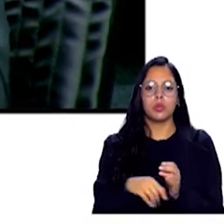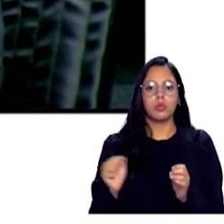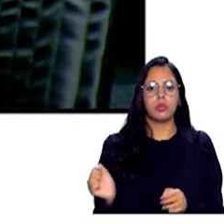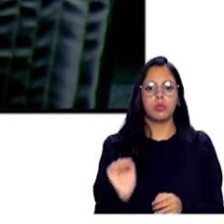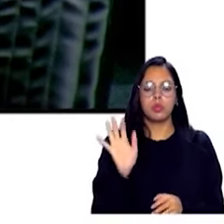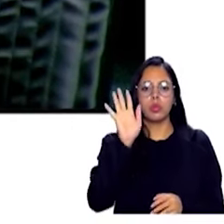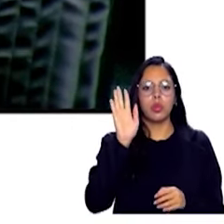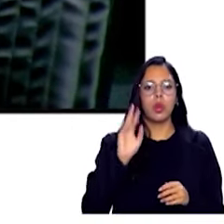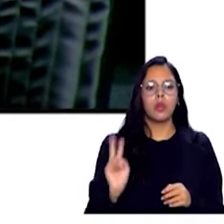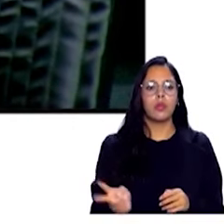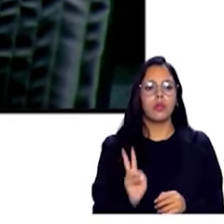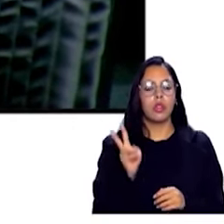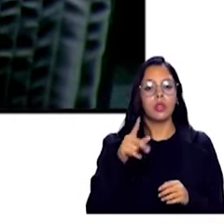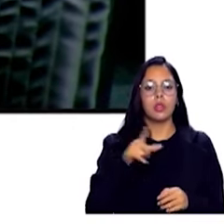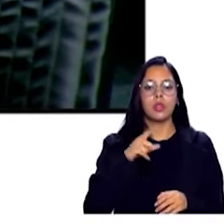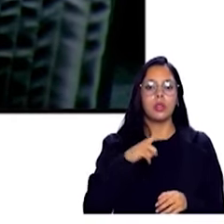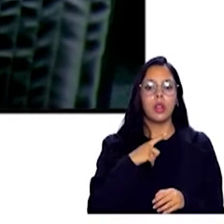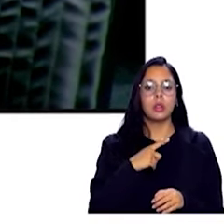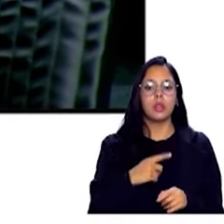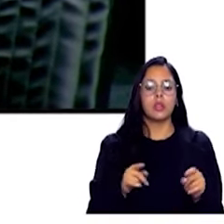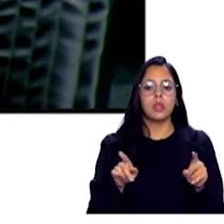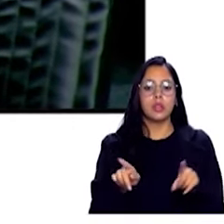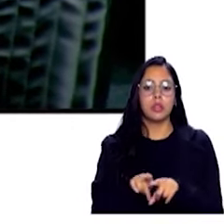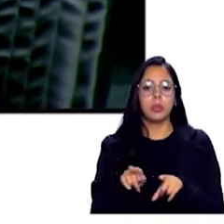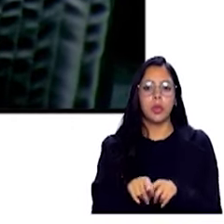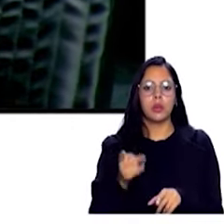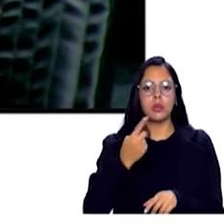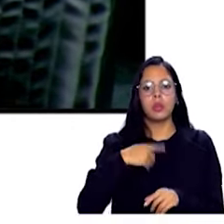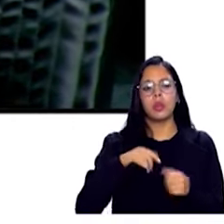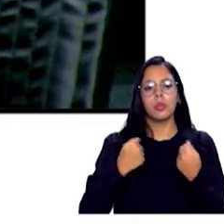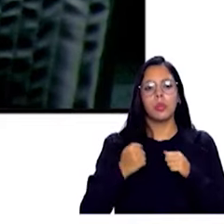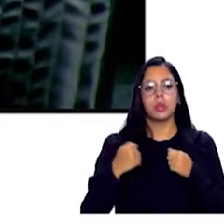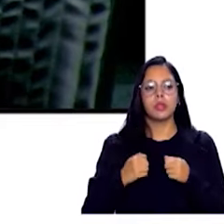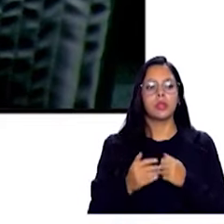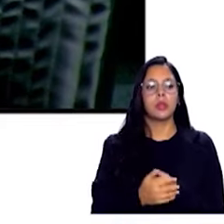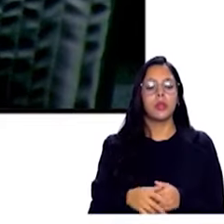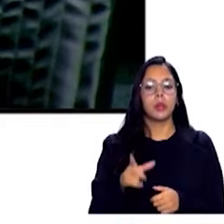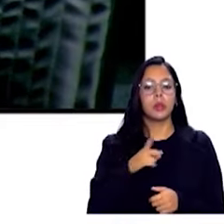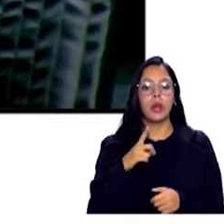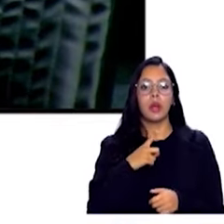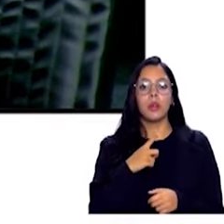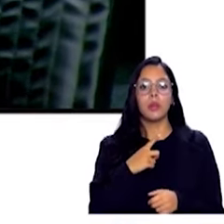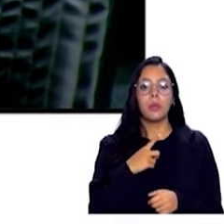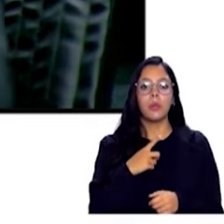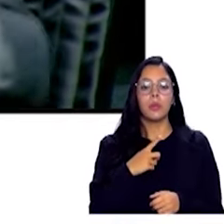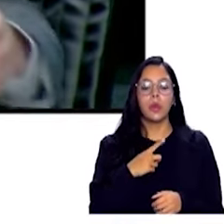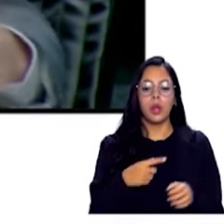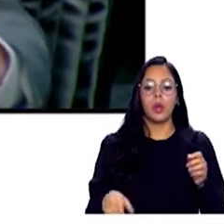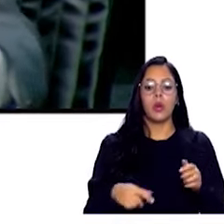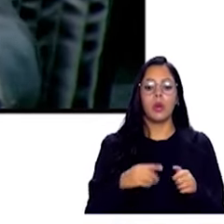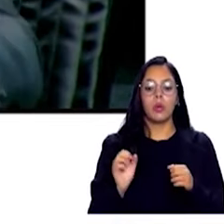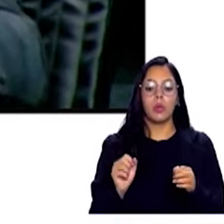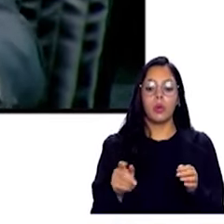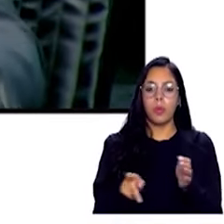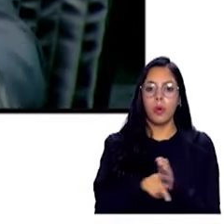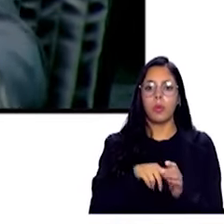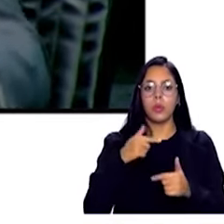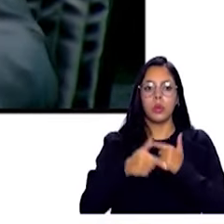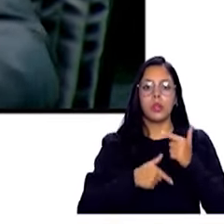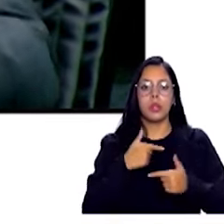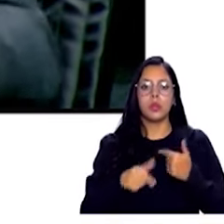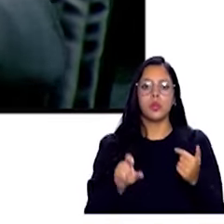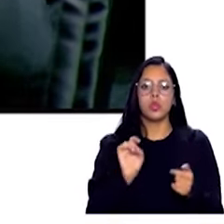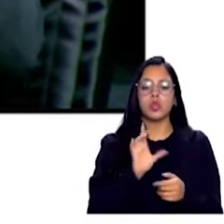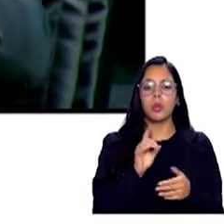sua especialização quem sabe nós não devamos reservar essa atividade para alguns problemas problemas